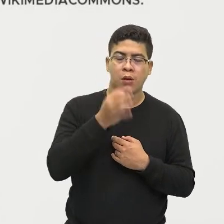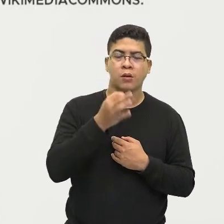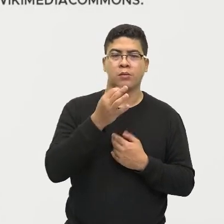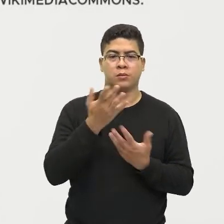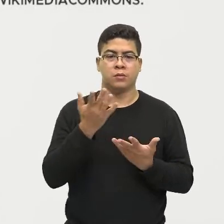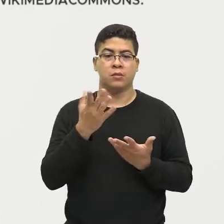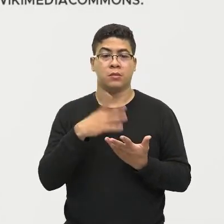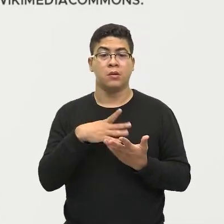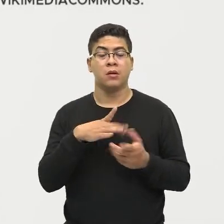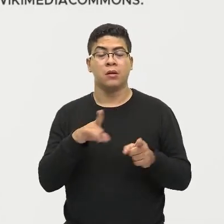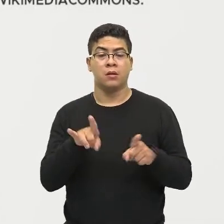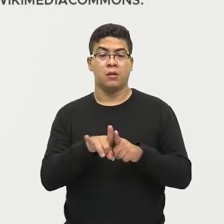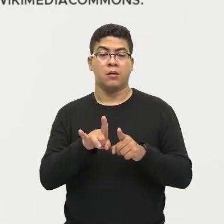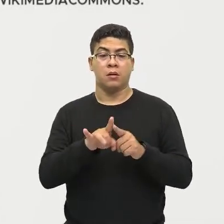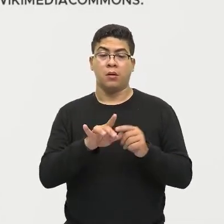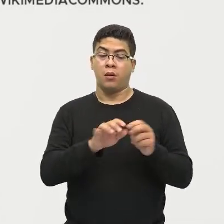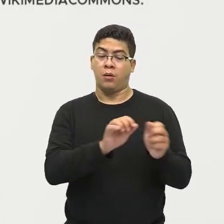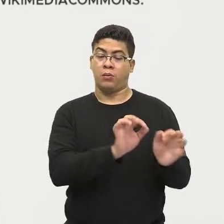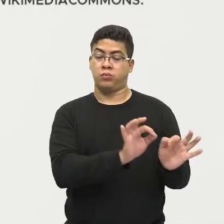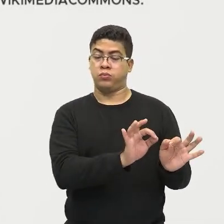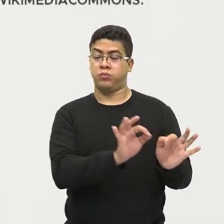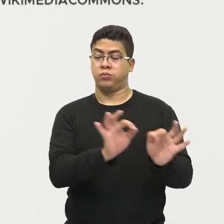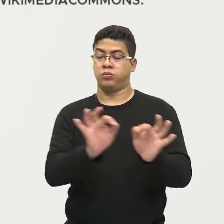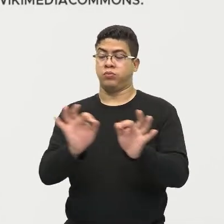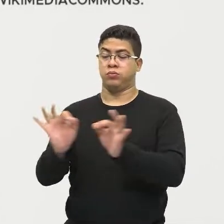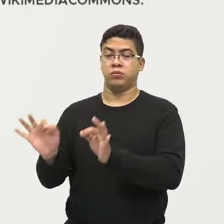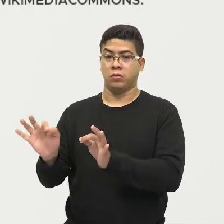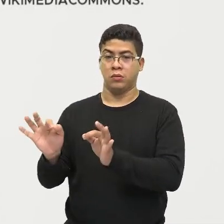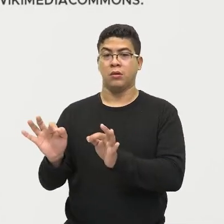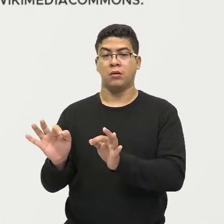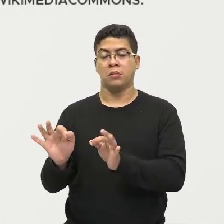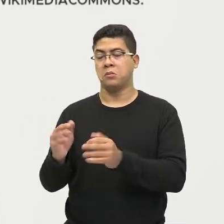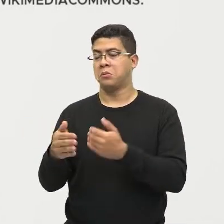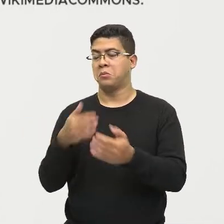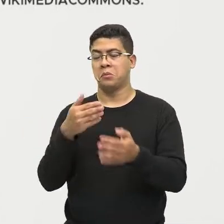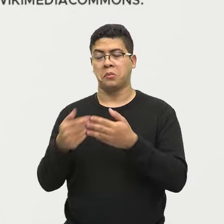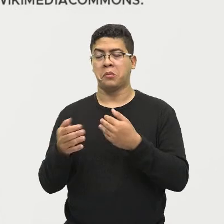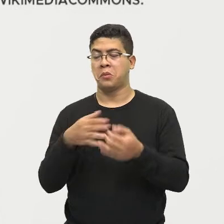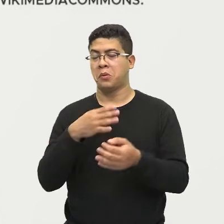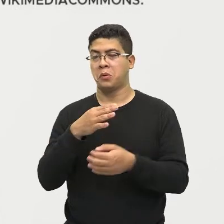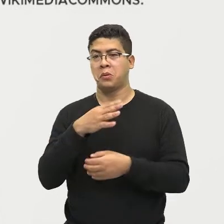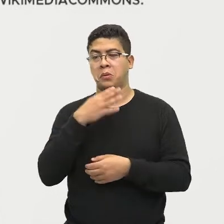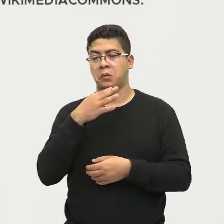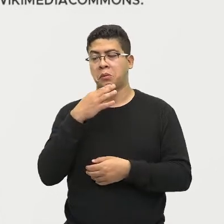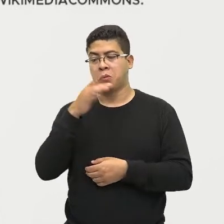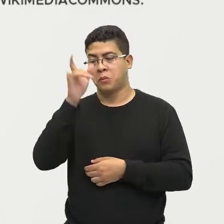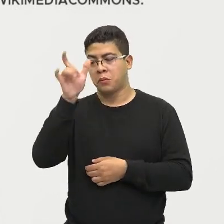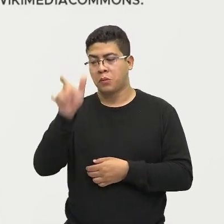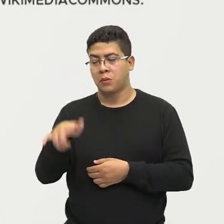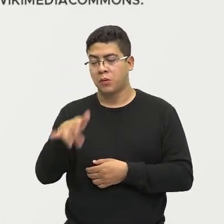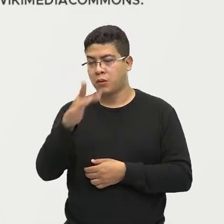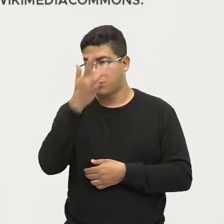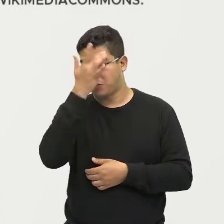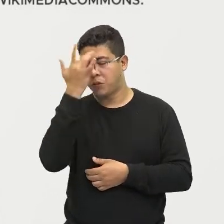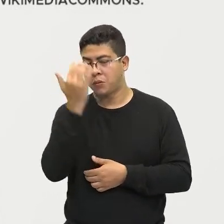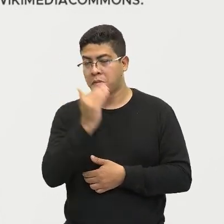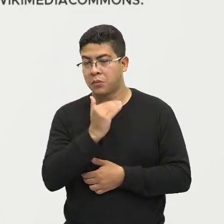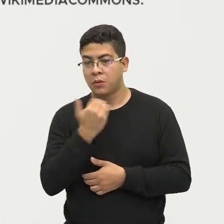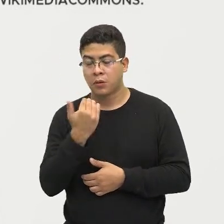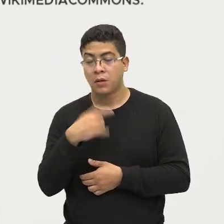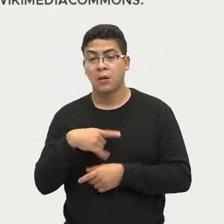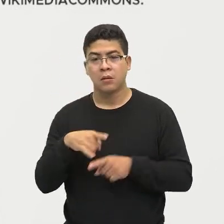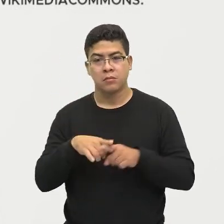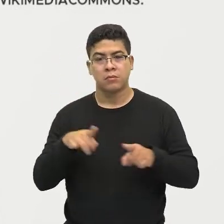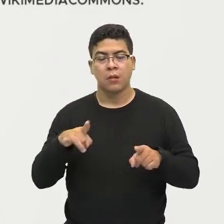então passa o enterro, talvez, né, muitos nem conheçam quem passa lá, que está morto, né, mas